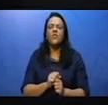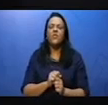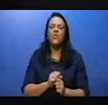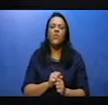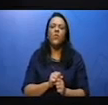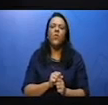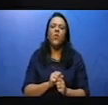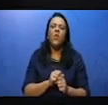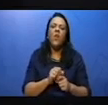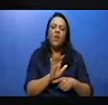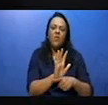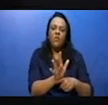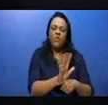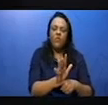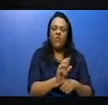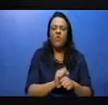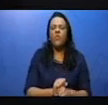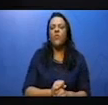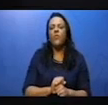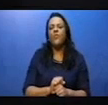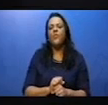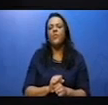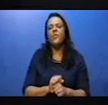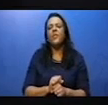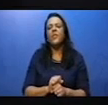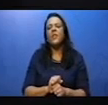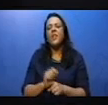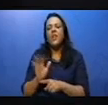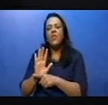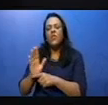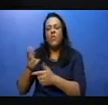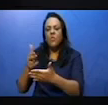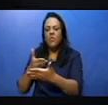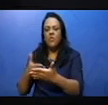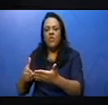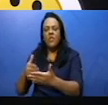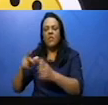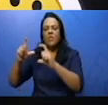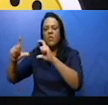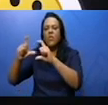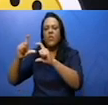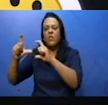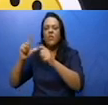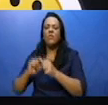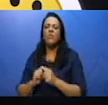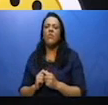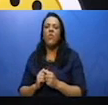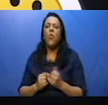de TV, histórias em quadrinhos, RPG e games.